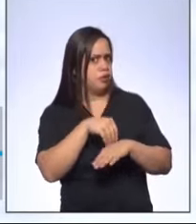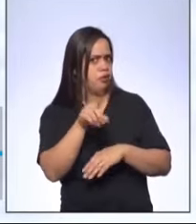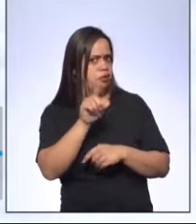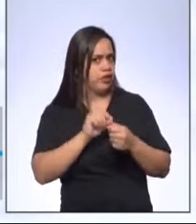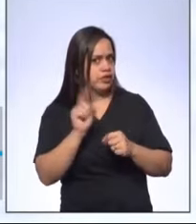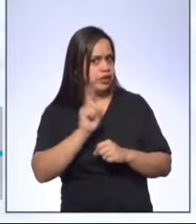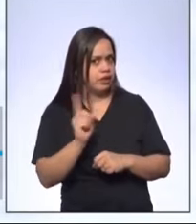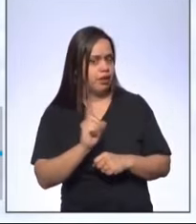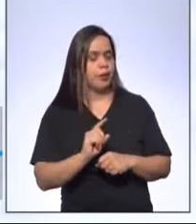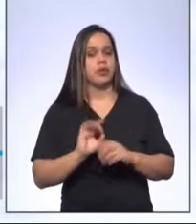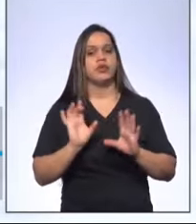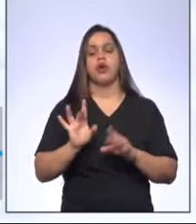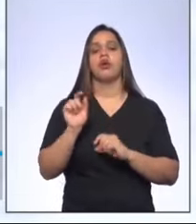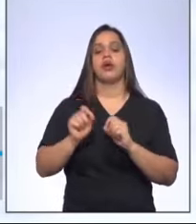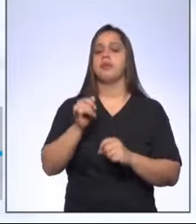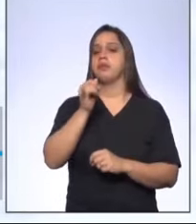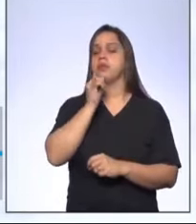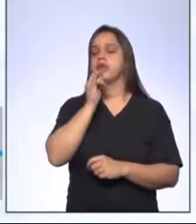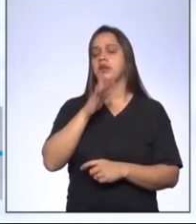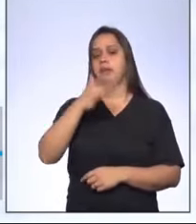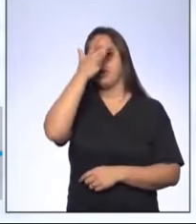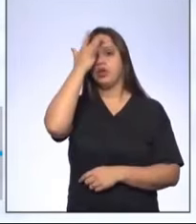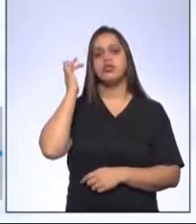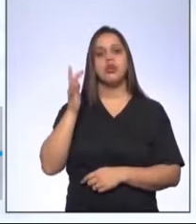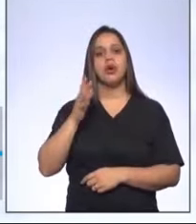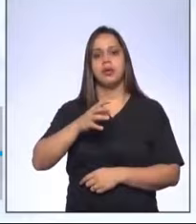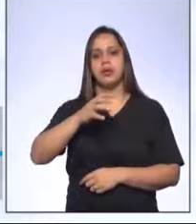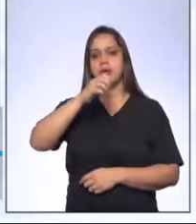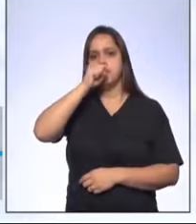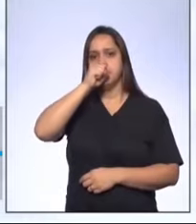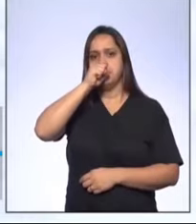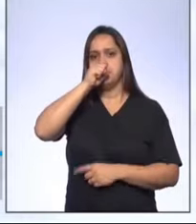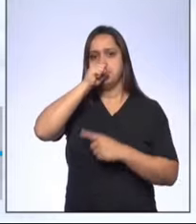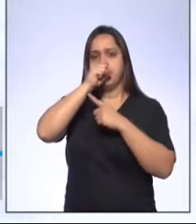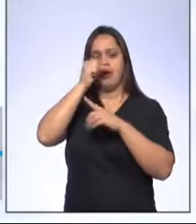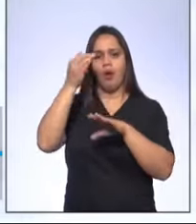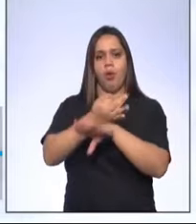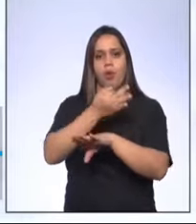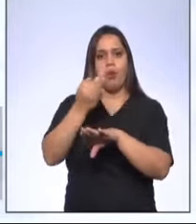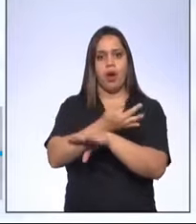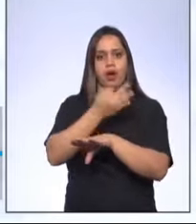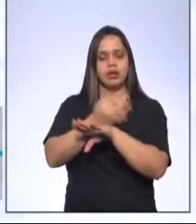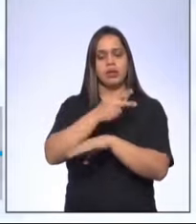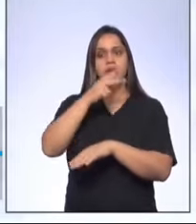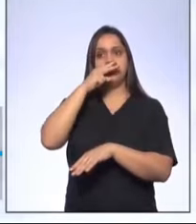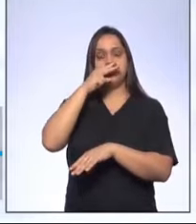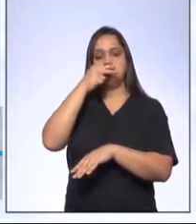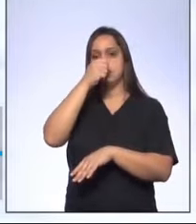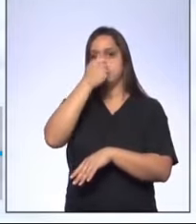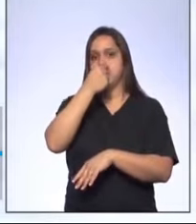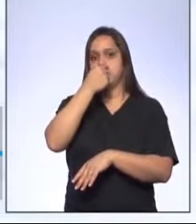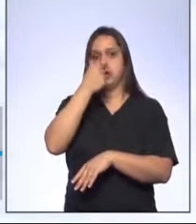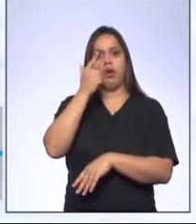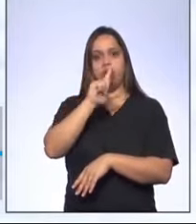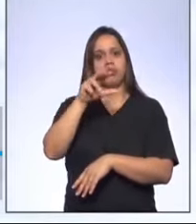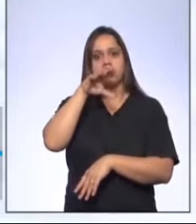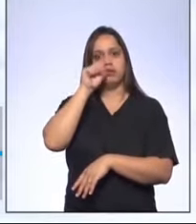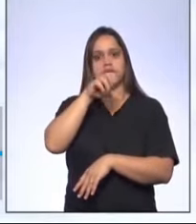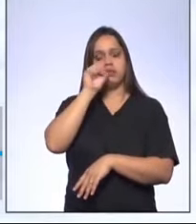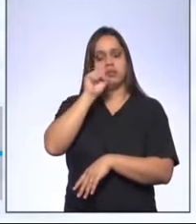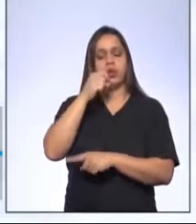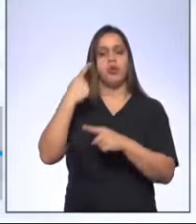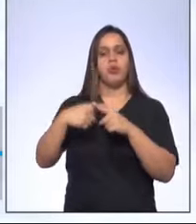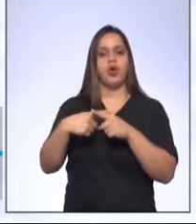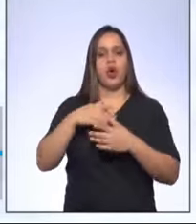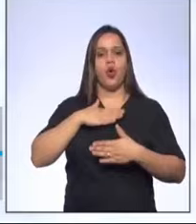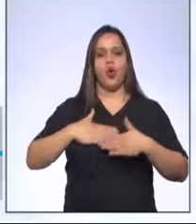tentar prender a respiração para ver quanto tempo ela aguenta, chega uma hora que ela desmaia. E por que ela desmaia? O corpo toma o controle,